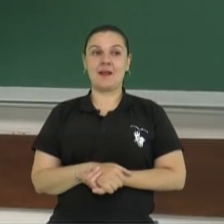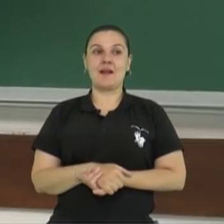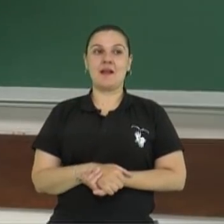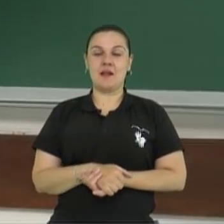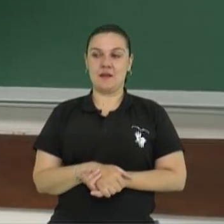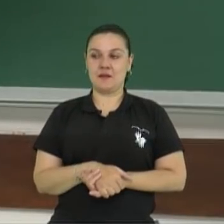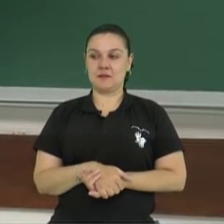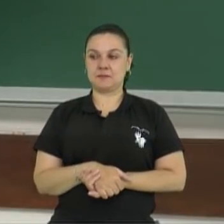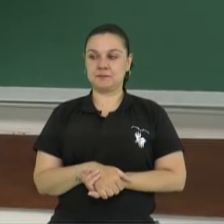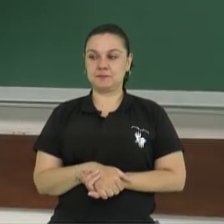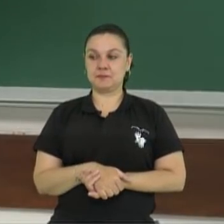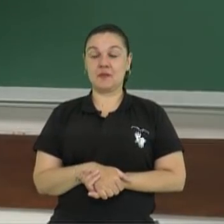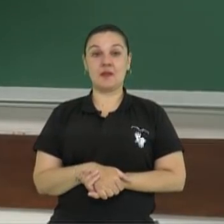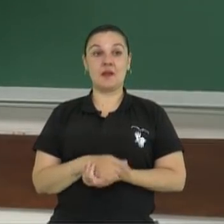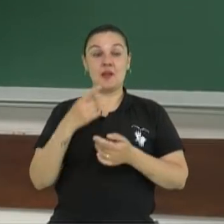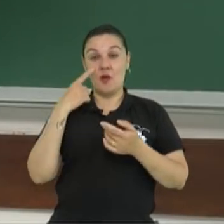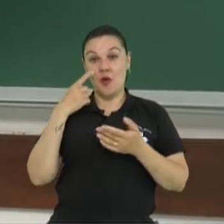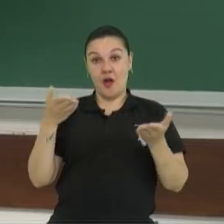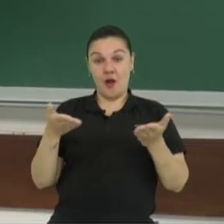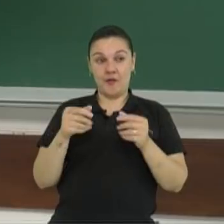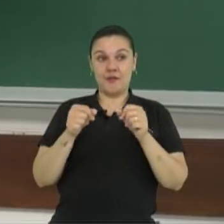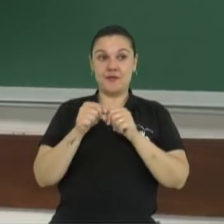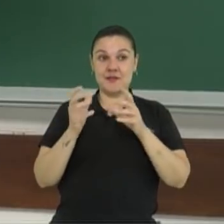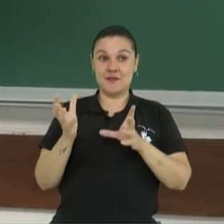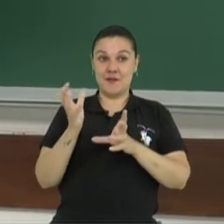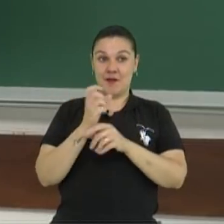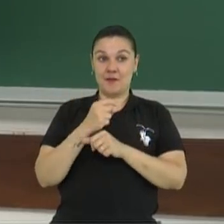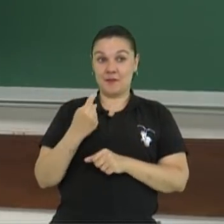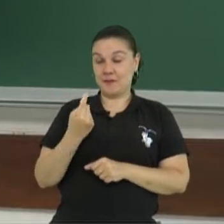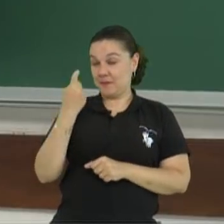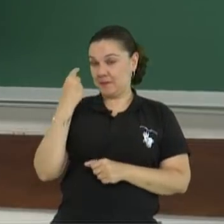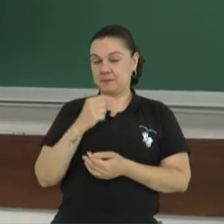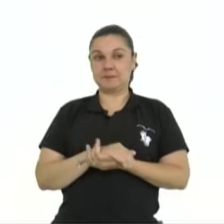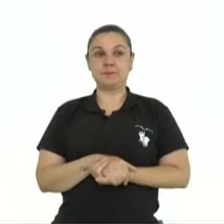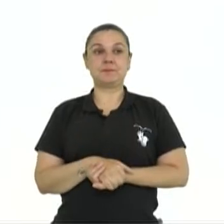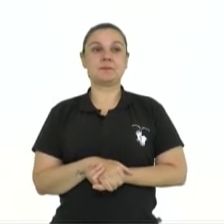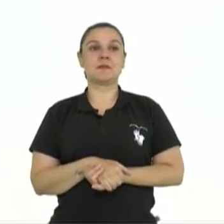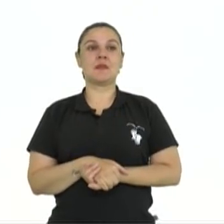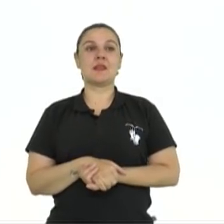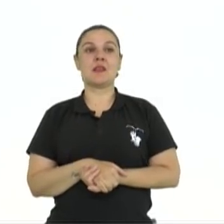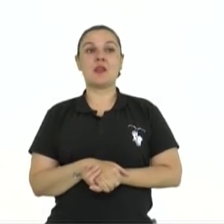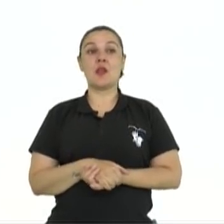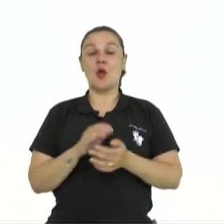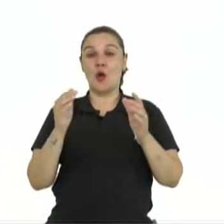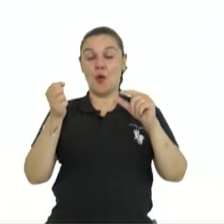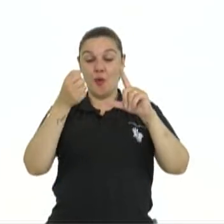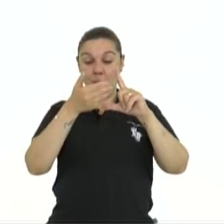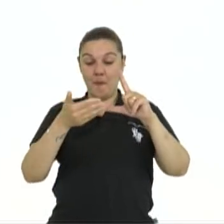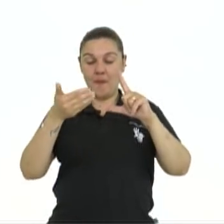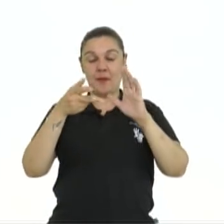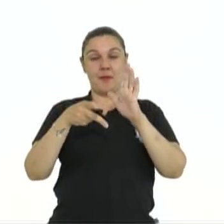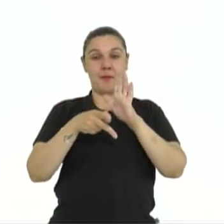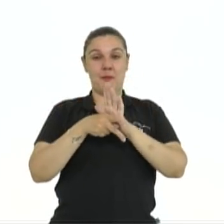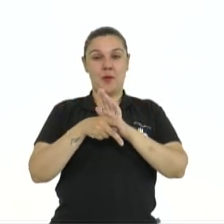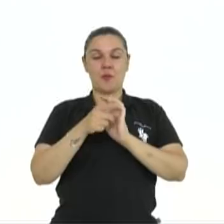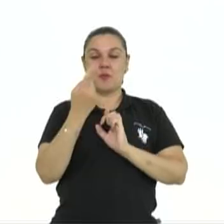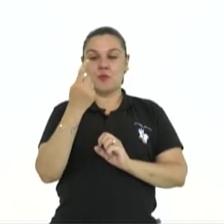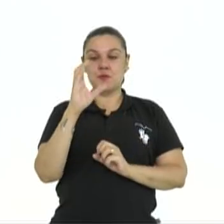que nós vamos fazer agora. Vamos fazer um cálculo, tá bom? Então vamos lá. 3. Em um mapa onde